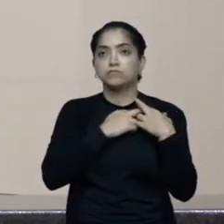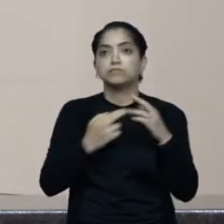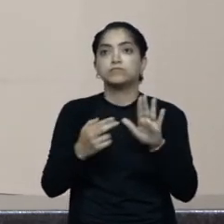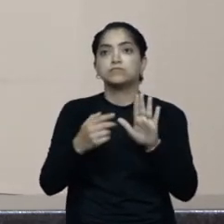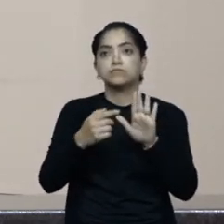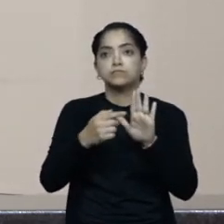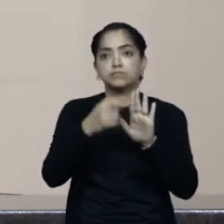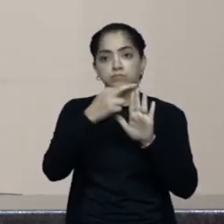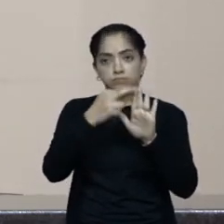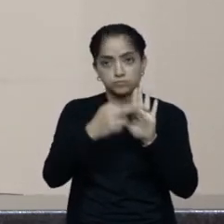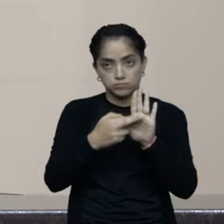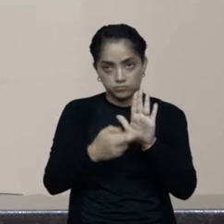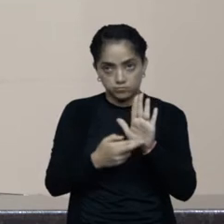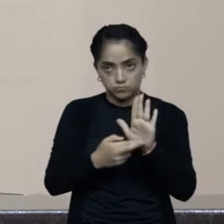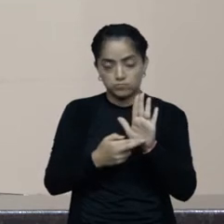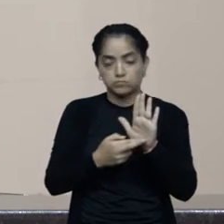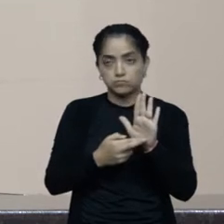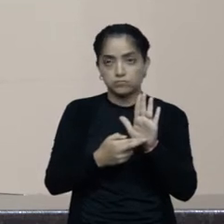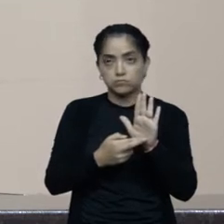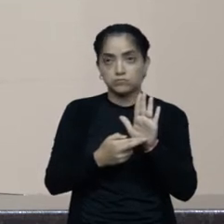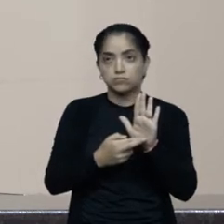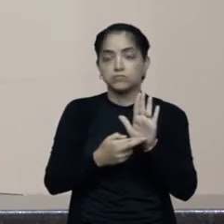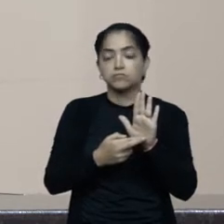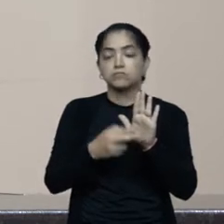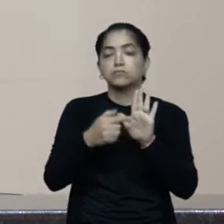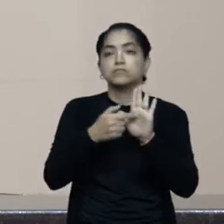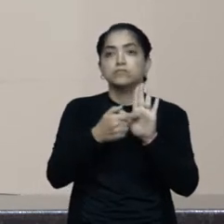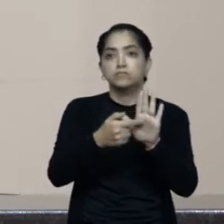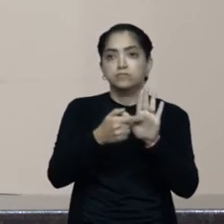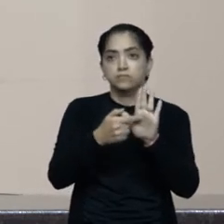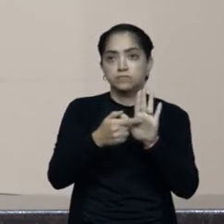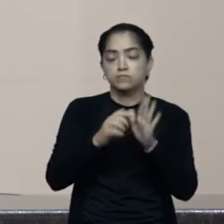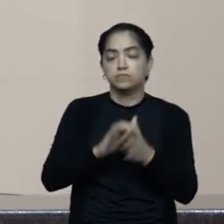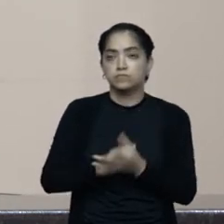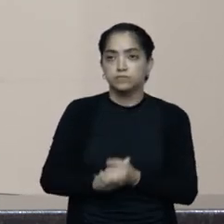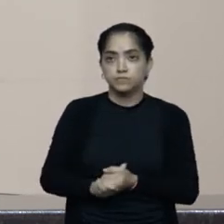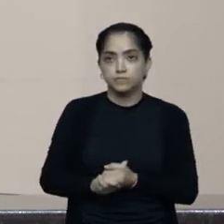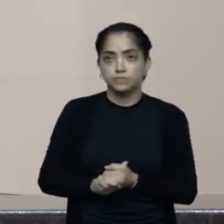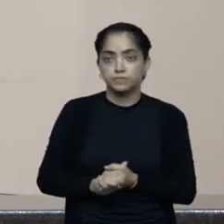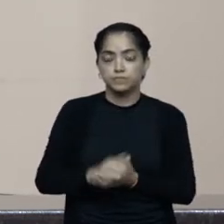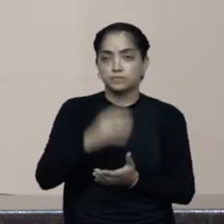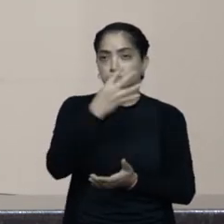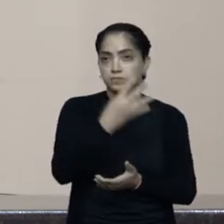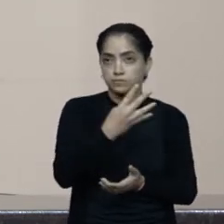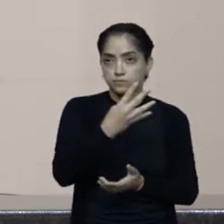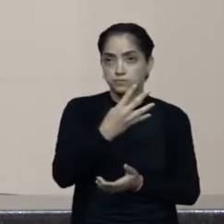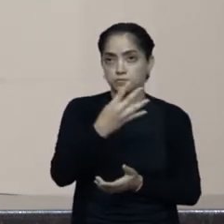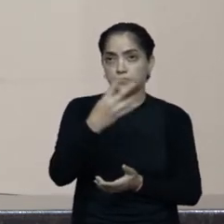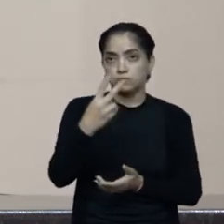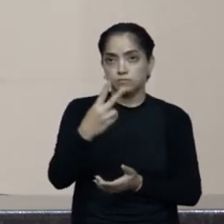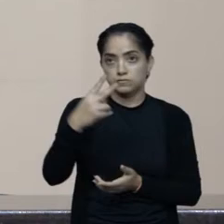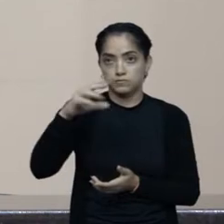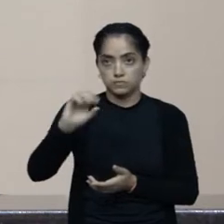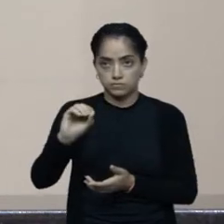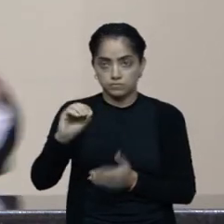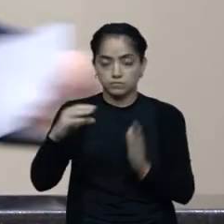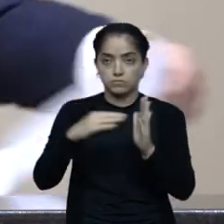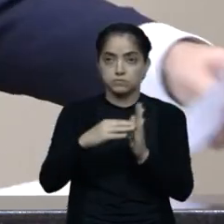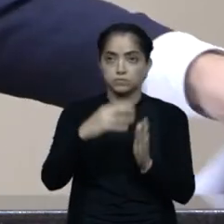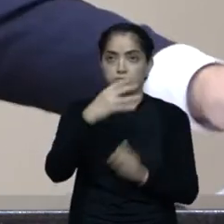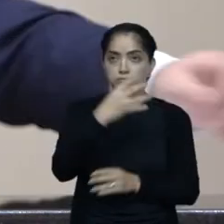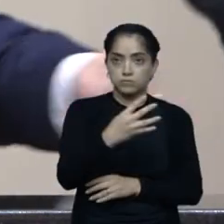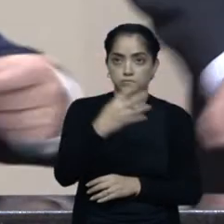o regimento interno, as seguintes indicações. Indicações 420